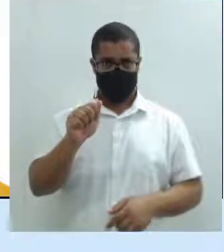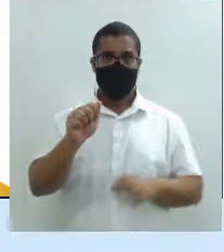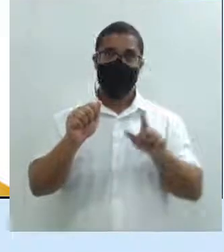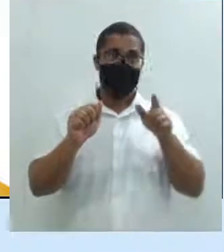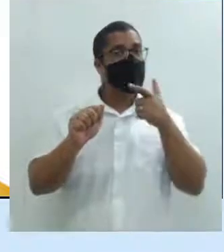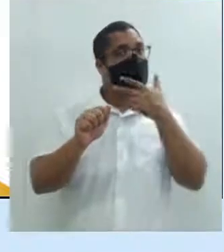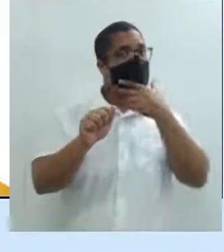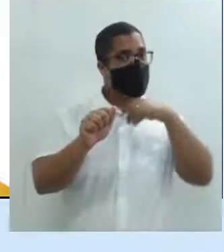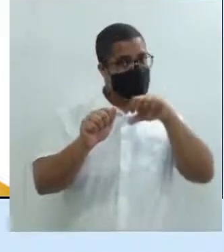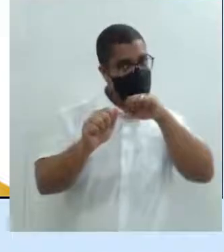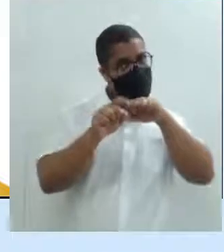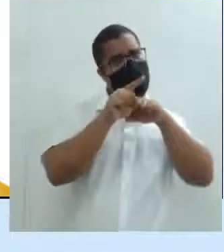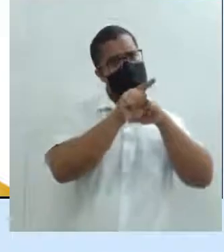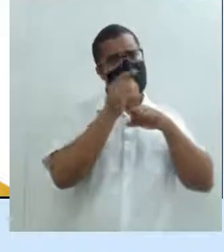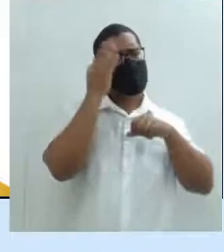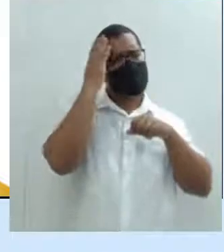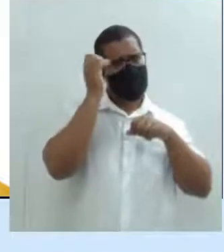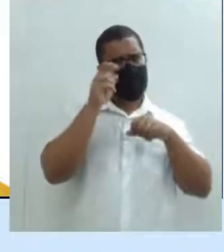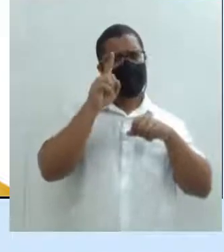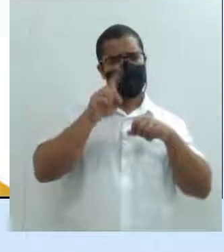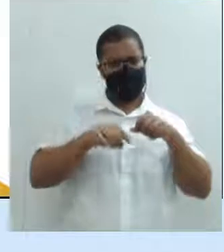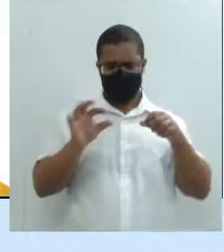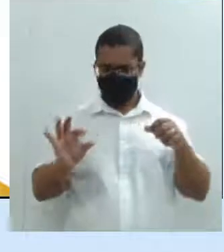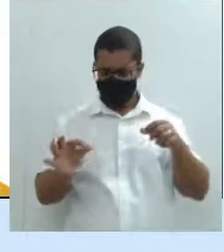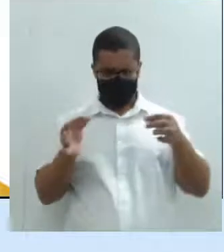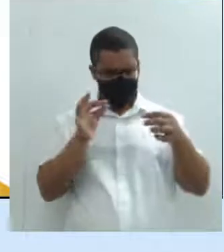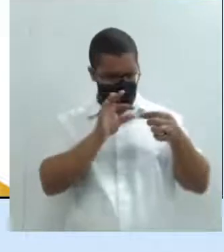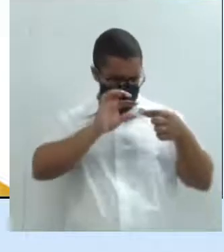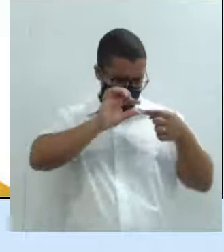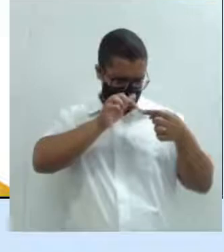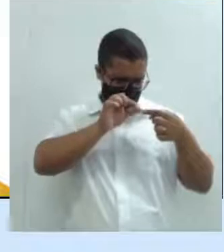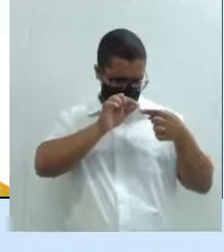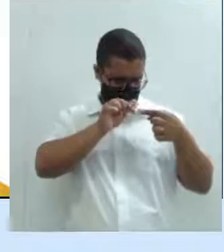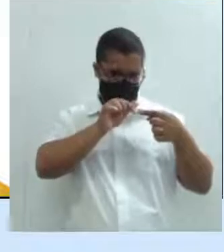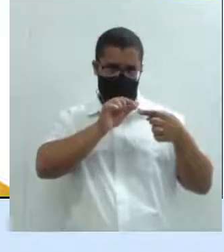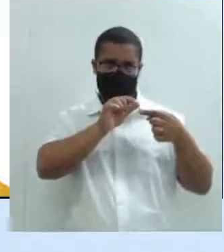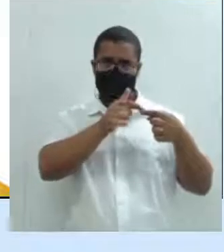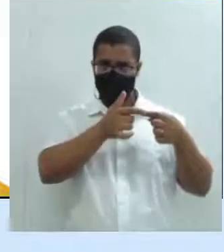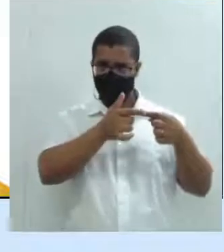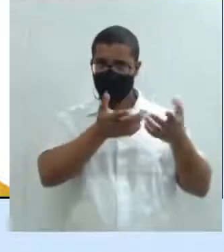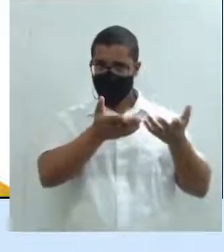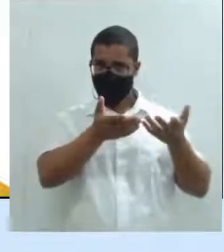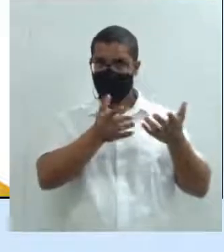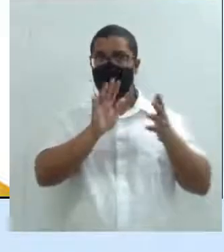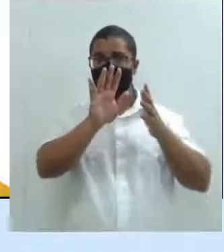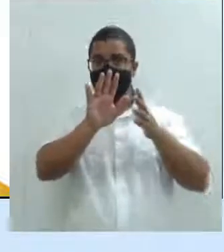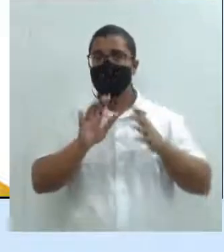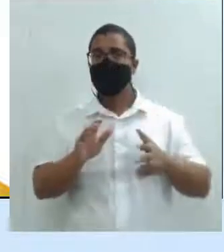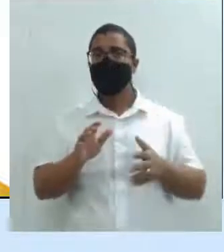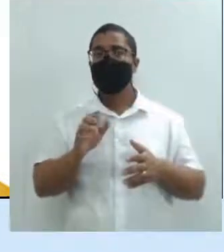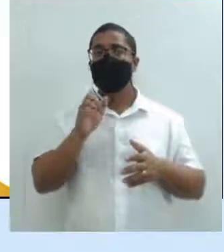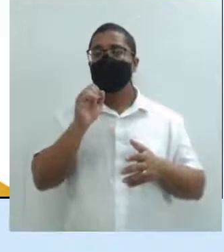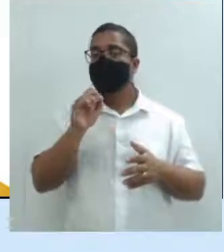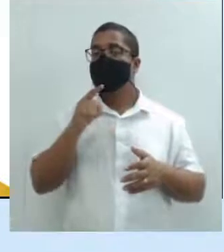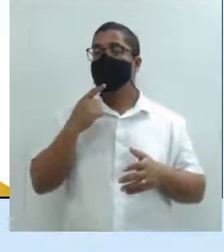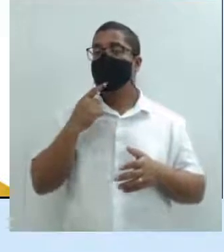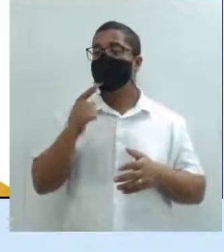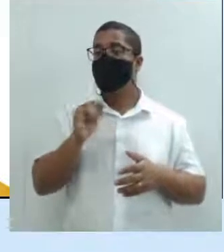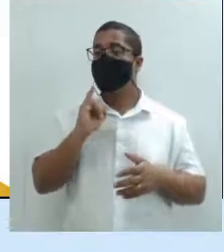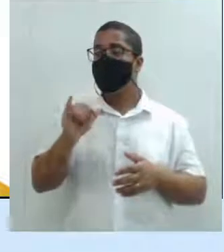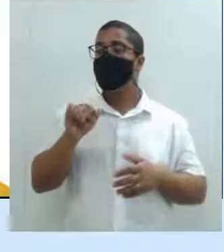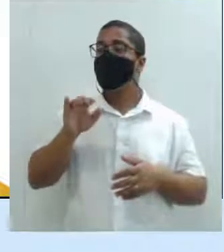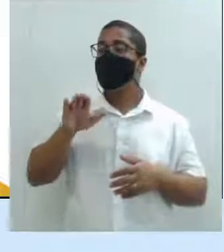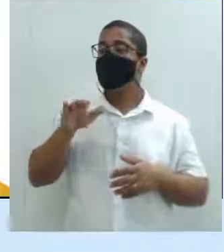pai, a porca é uma ferramenta, é um objeto. Quando ele fala para o filho buscar